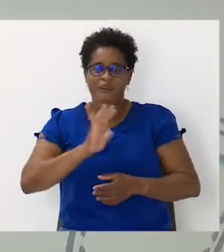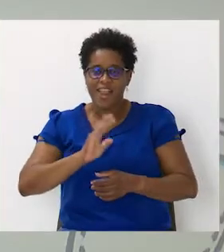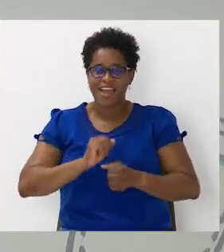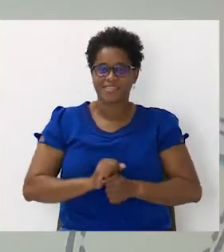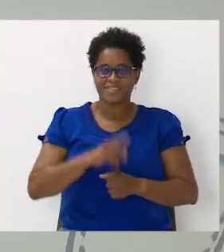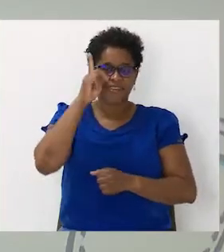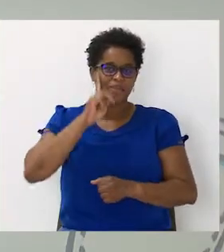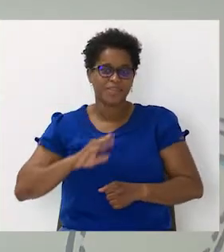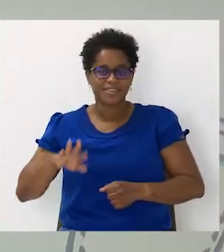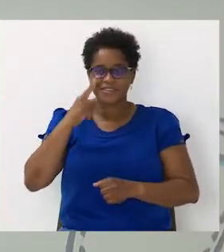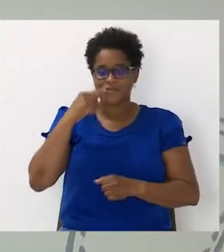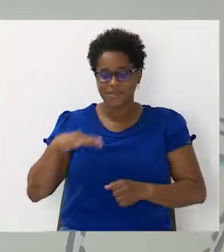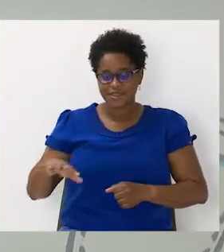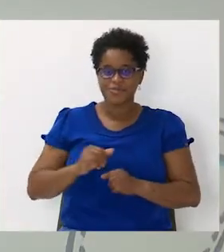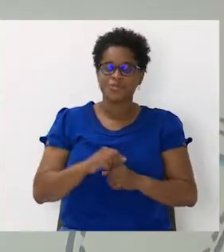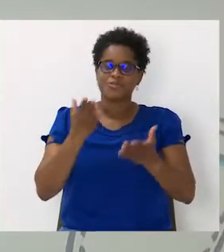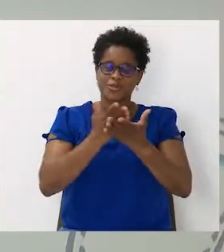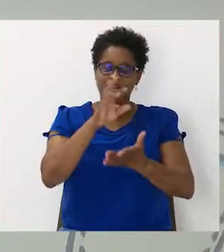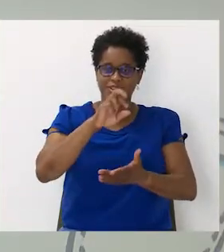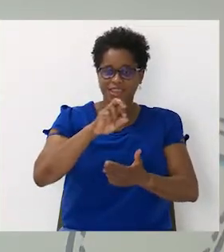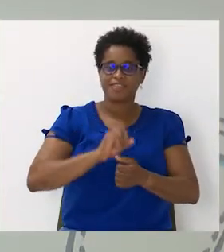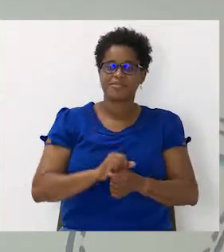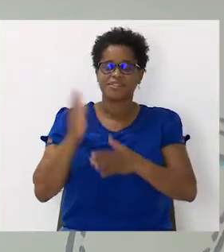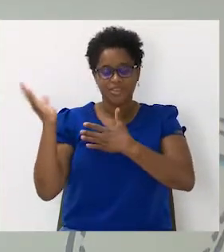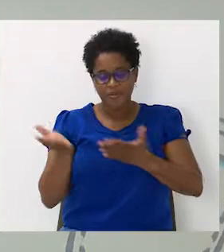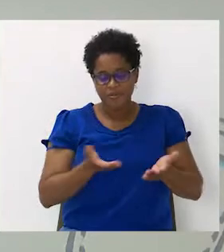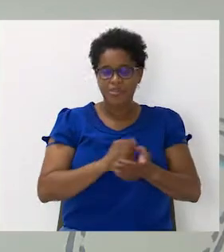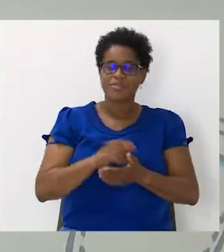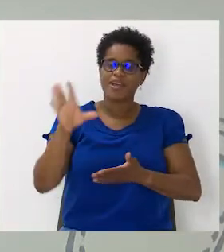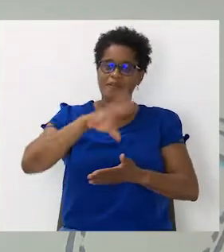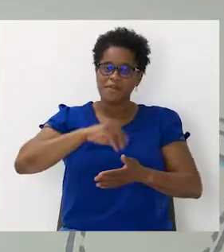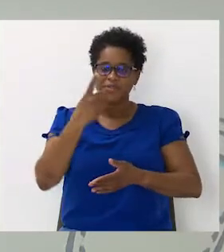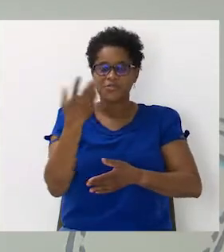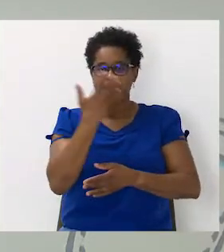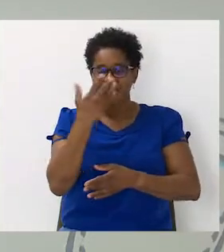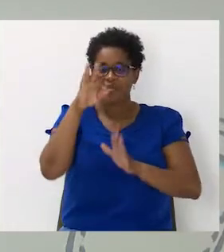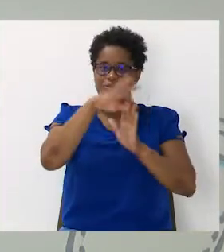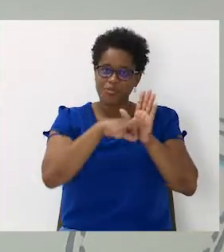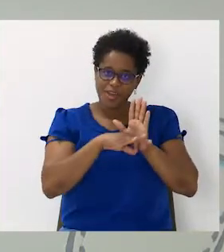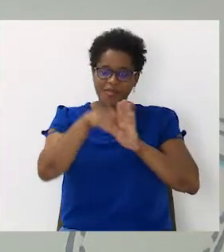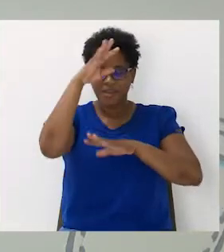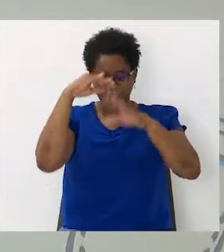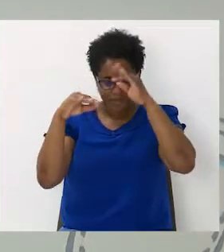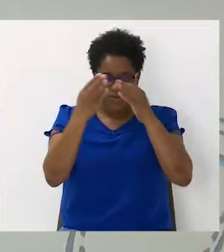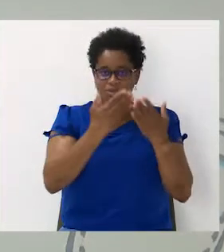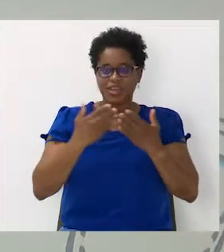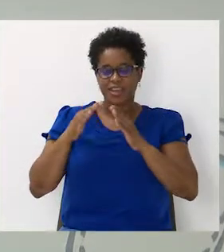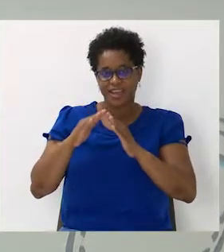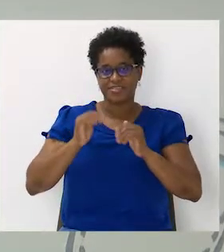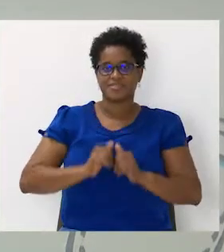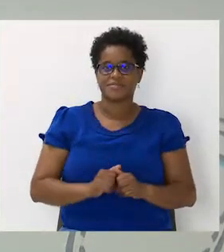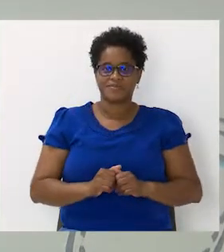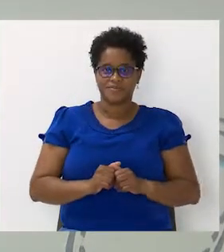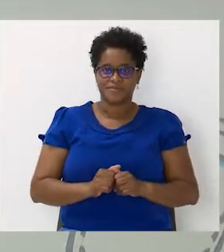Olá, meninas e meninos do 8º ano. Sejam bem-vindos a mais uma aula no programa Aprender e Estudar em